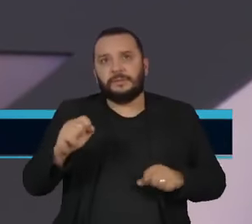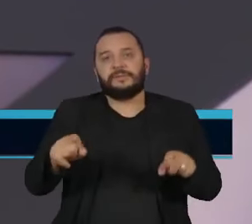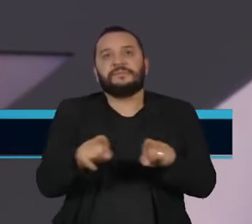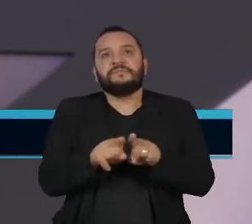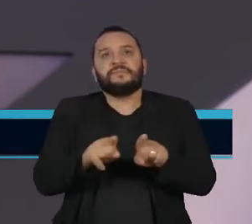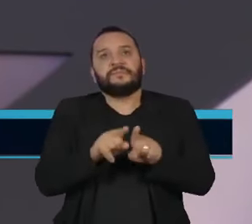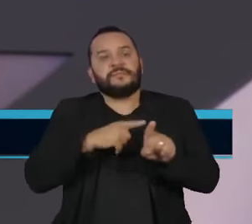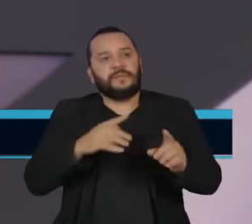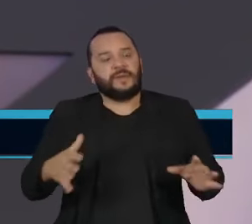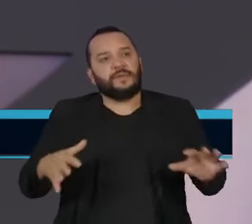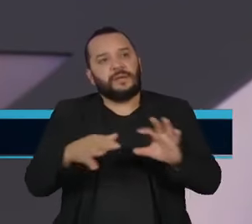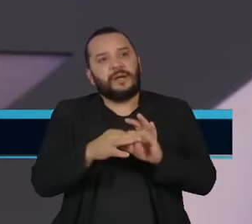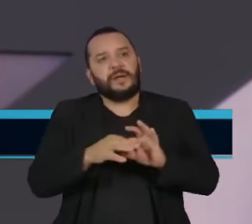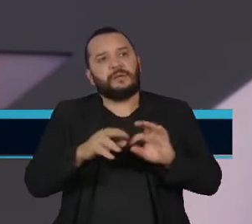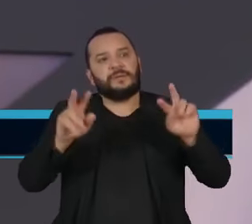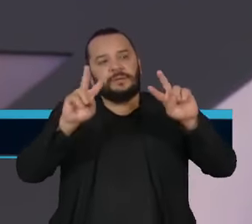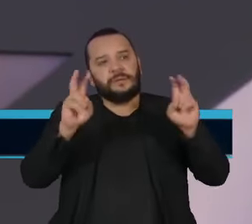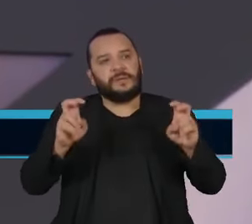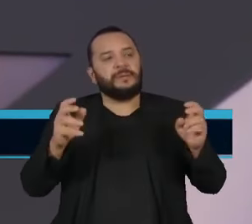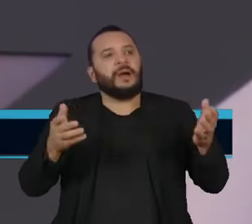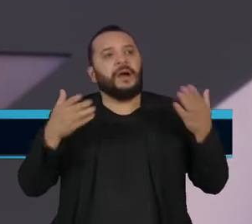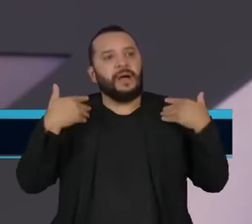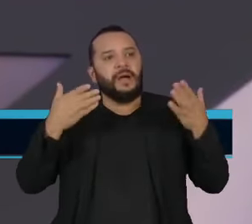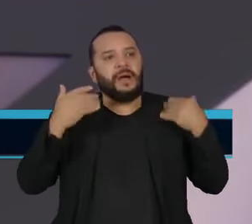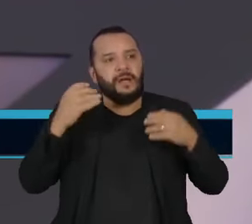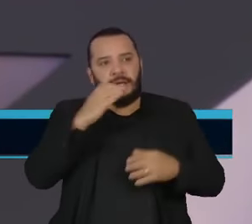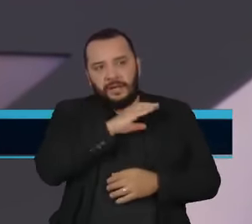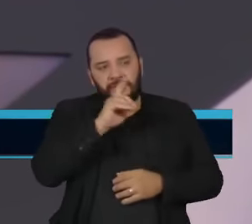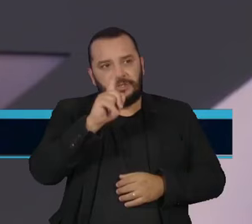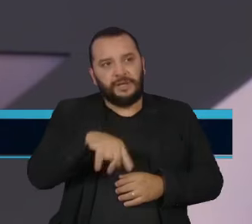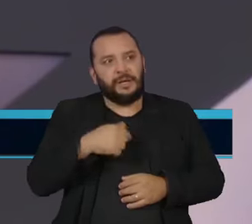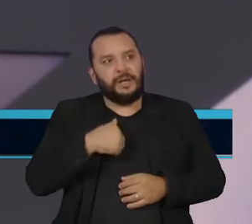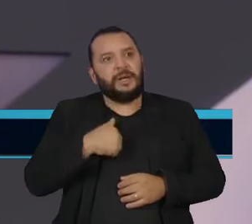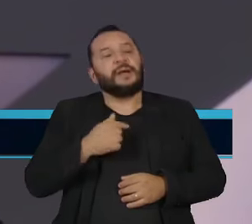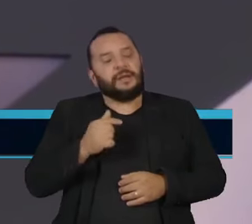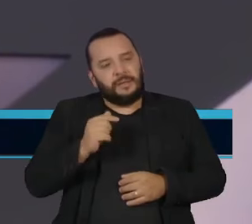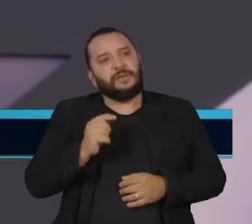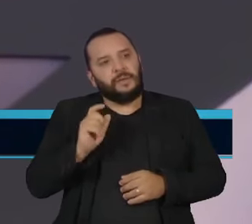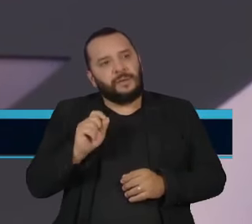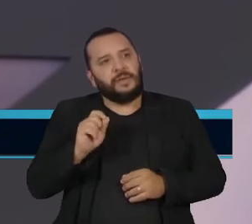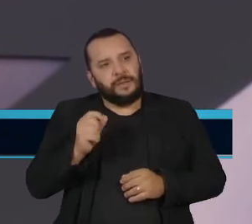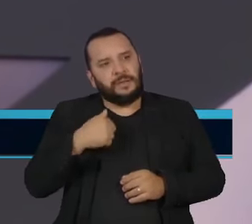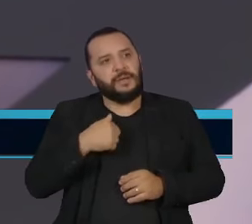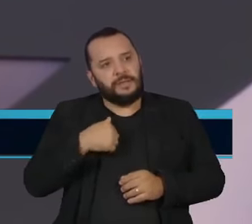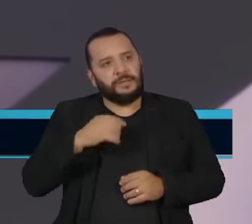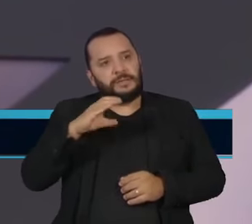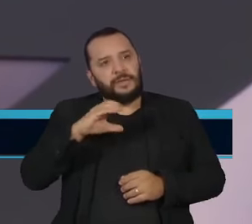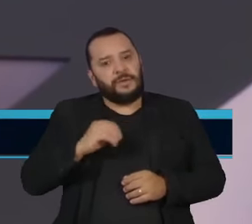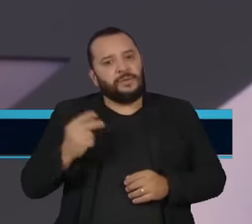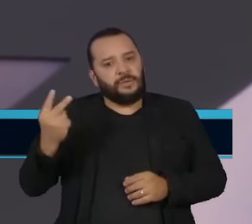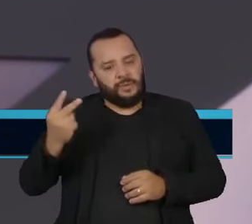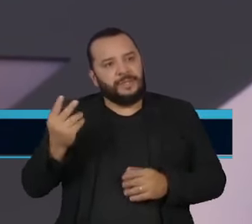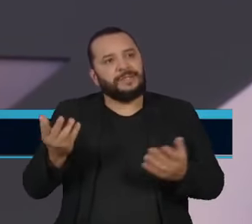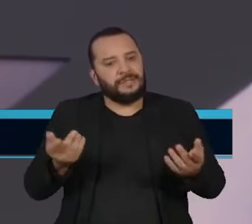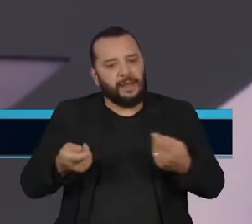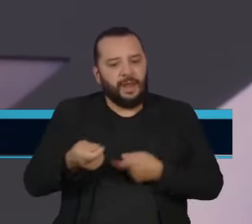o aquecimento global, a questão do mercado de crédito de carbono, né? Que, no fundo, é uma maneira de você